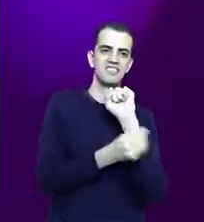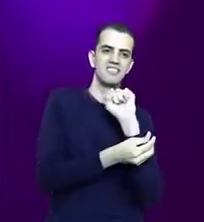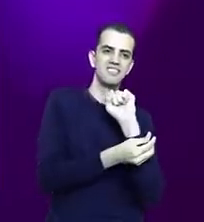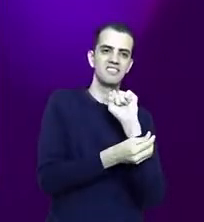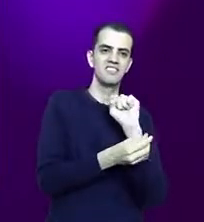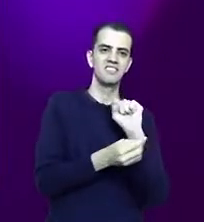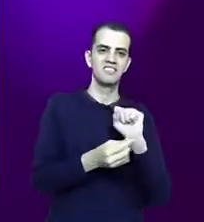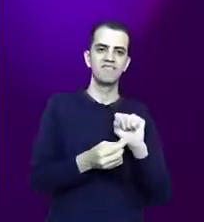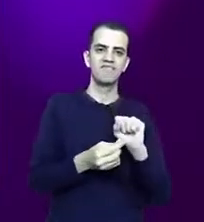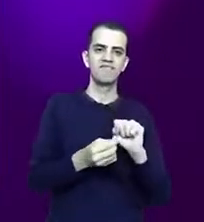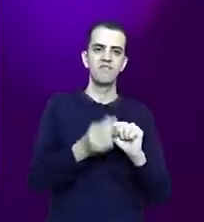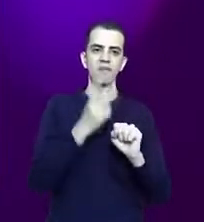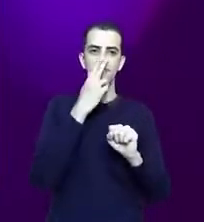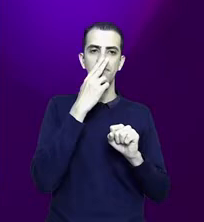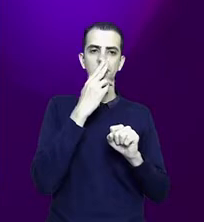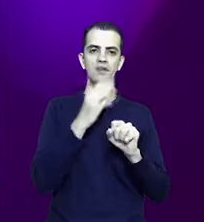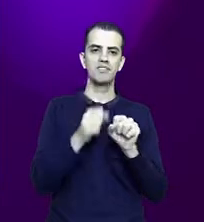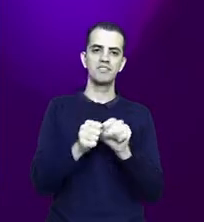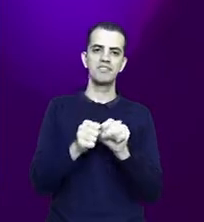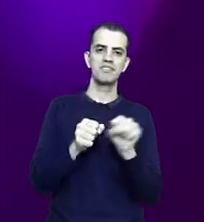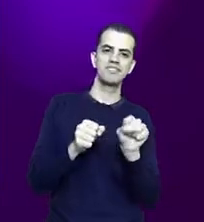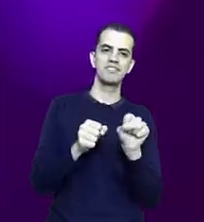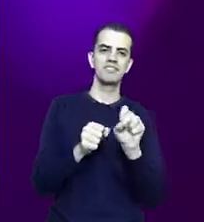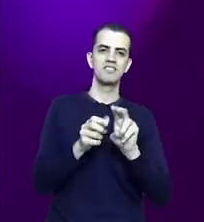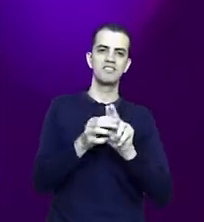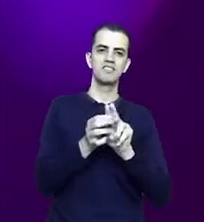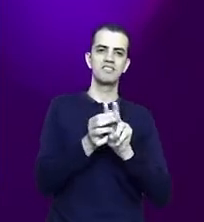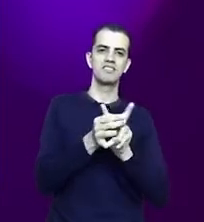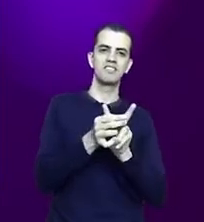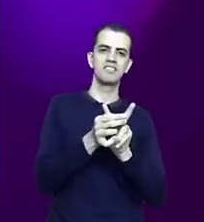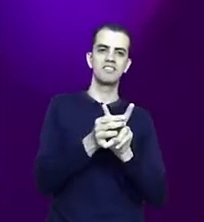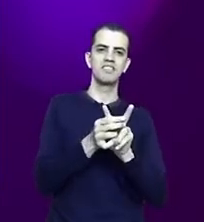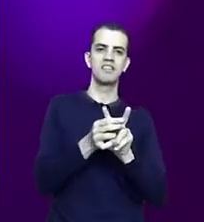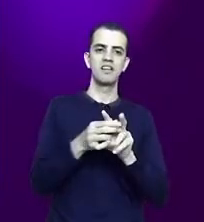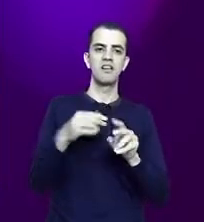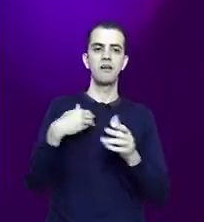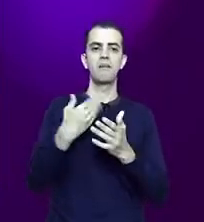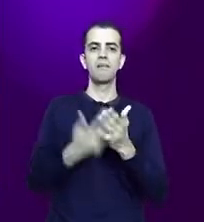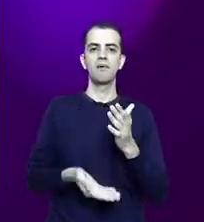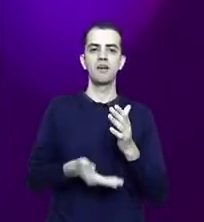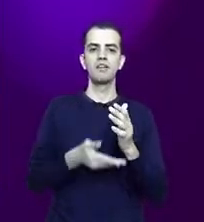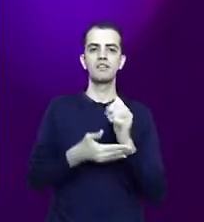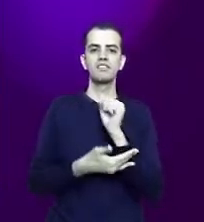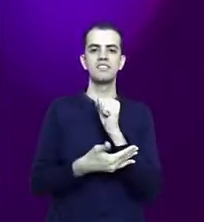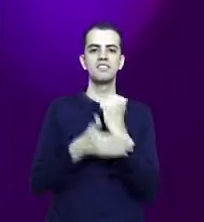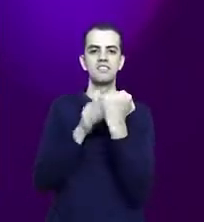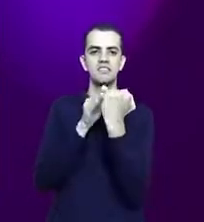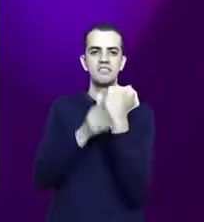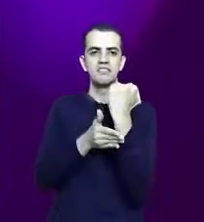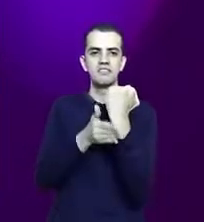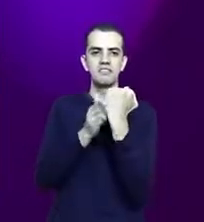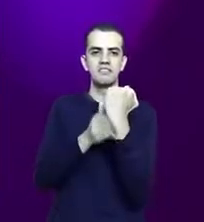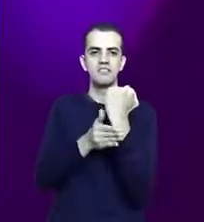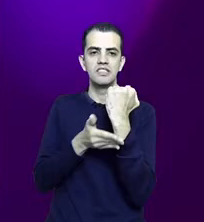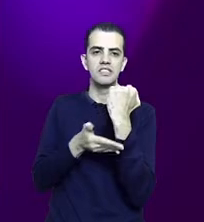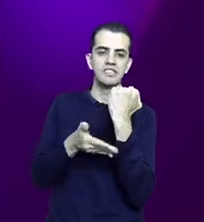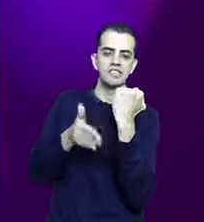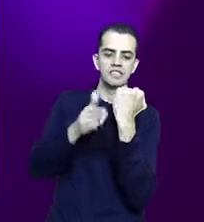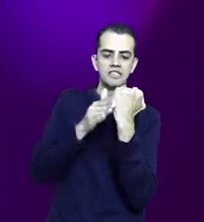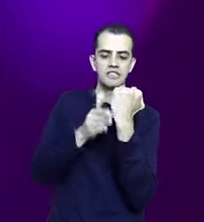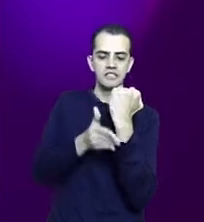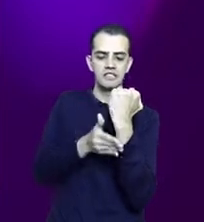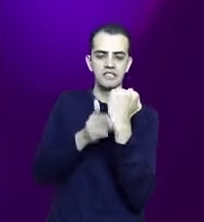esqueleticamente maduro com um desvio radial. A gente pede aquele contorno simples dorsal e volar